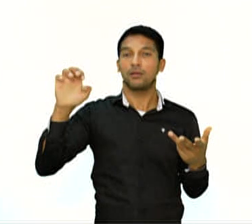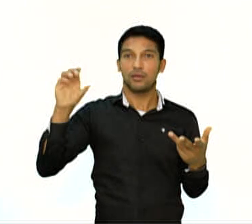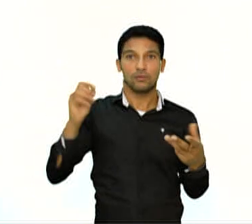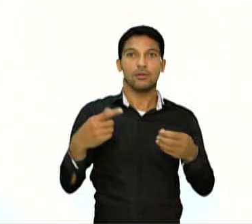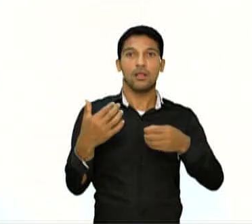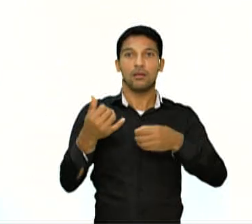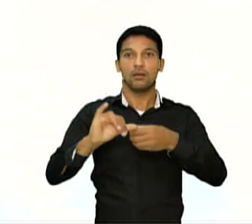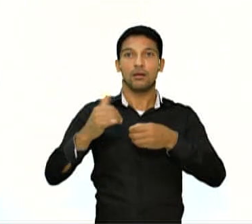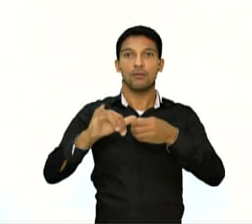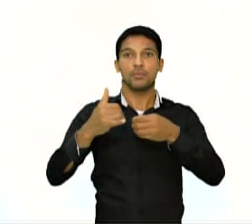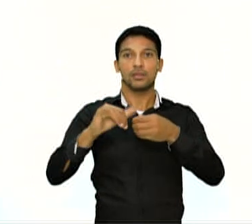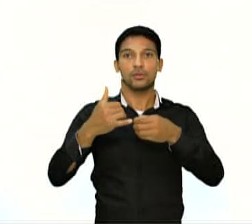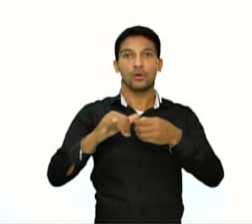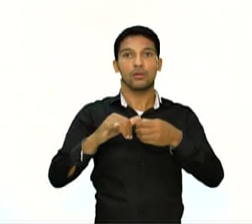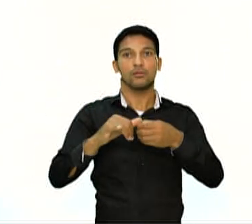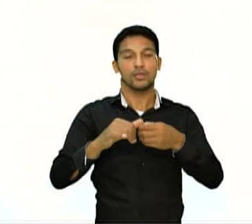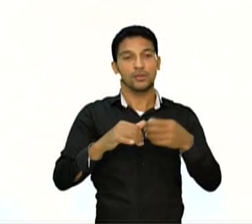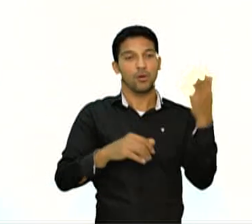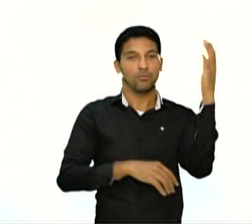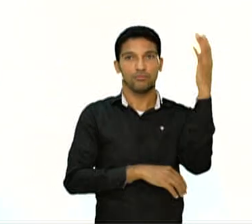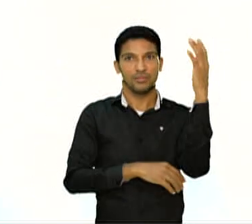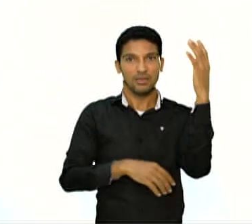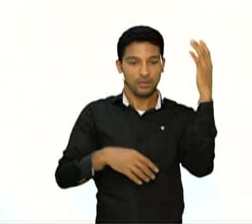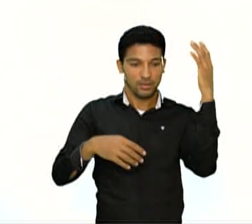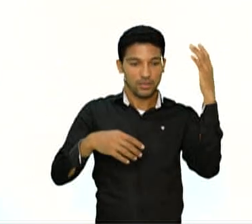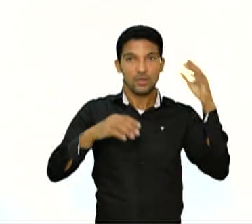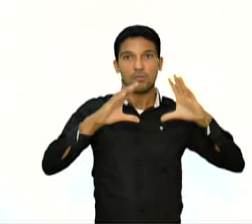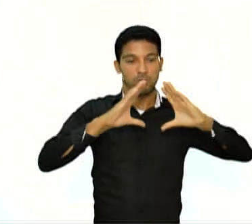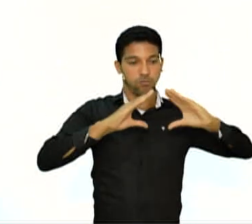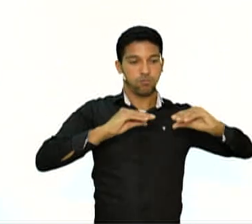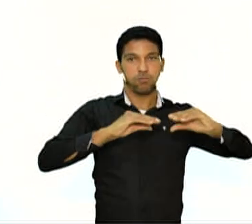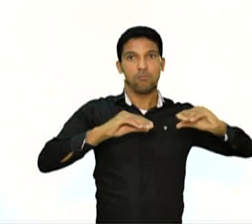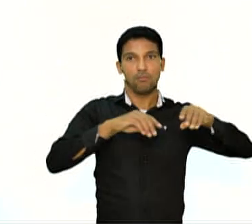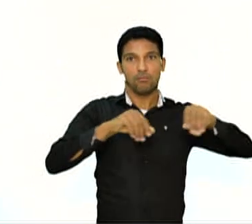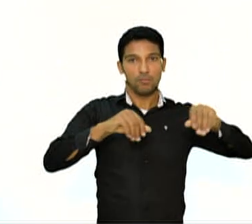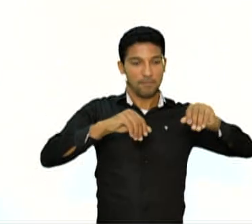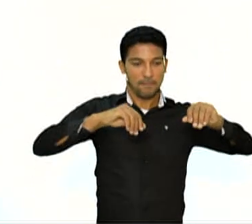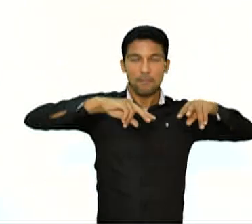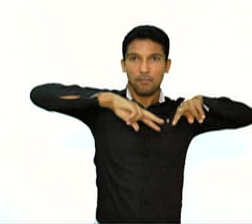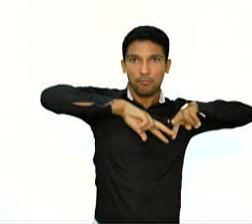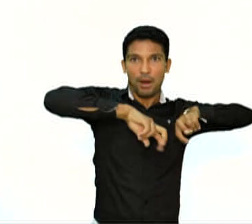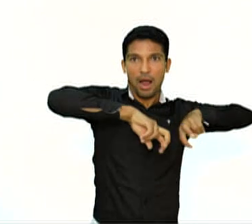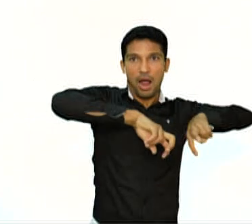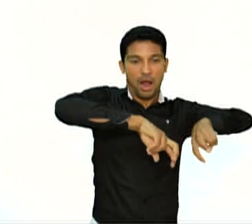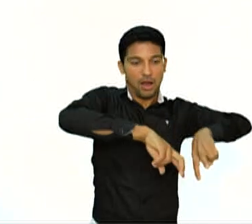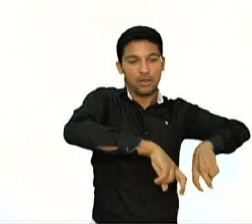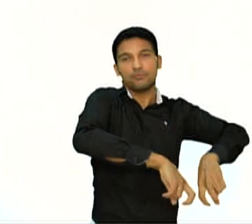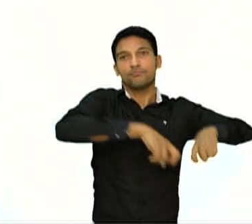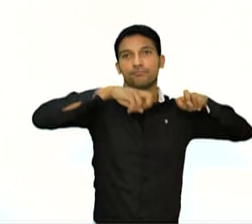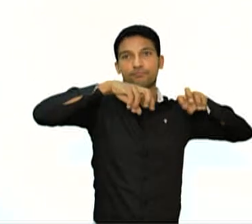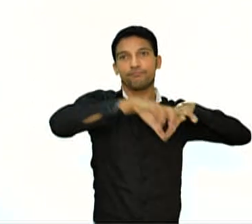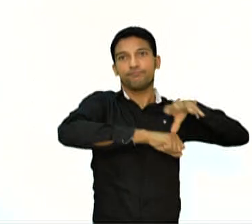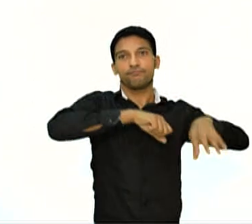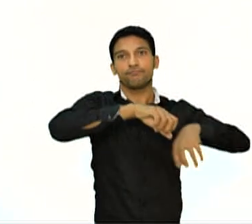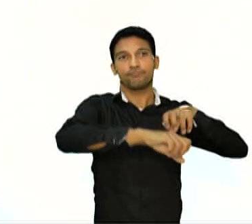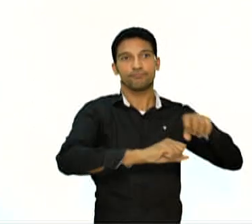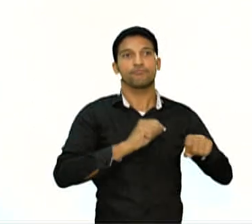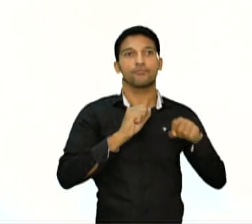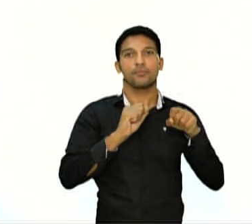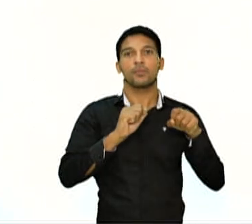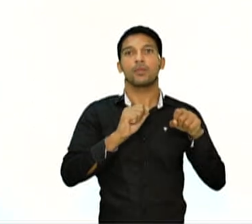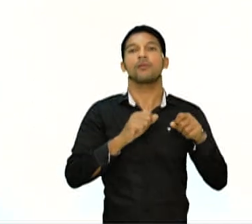este transformado vai ter uma outra fonte. Ele vai ter então o petróleo propriamente dito,